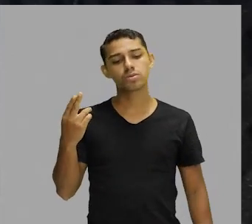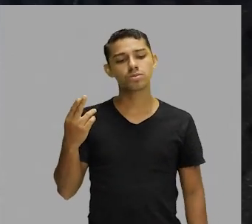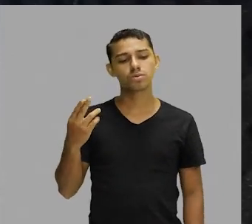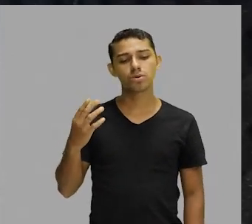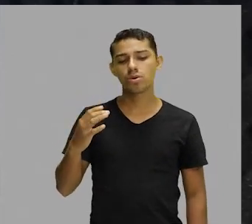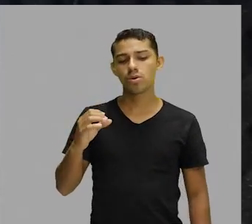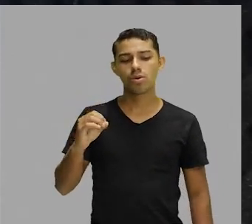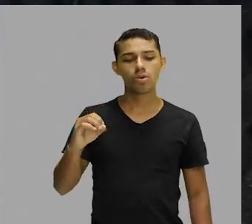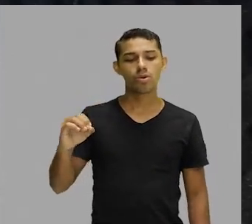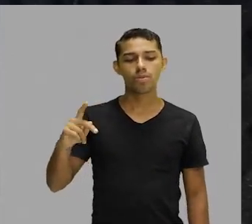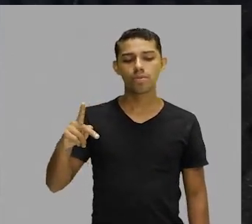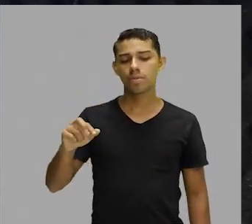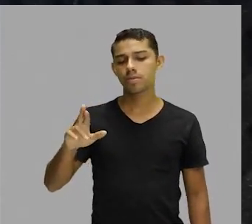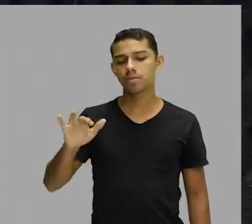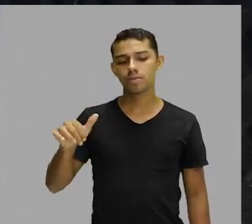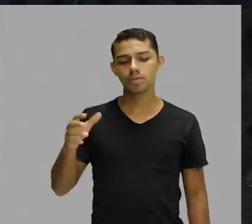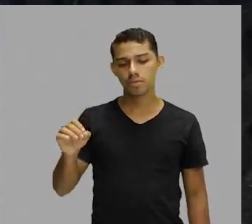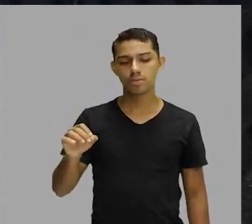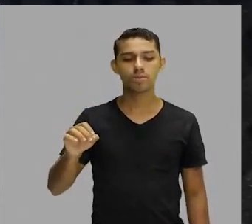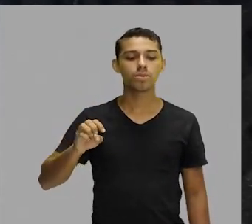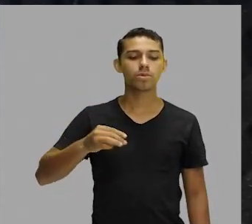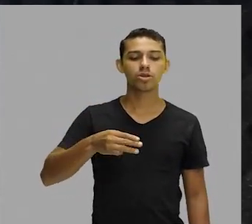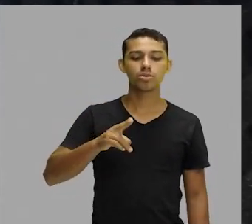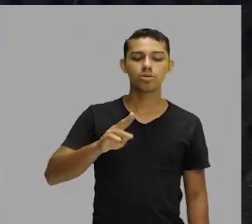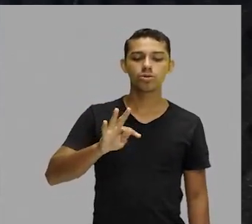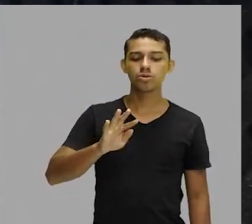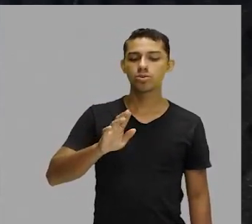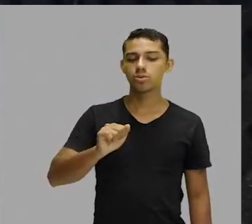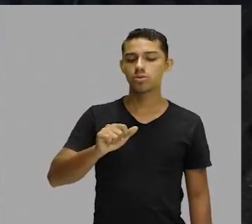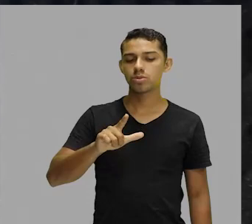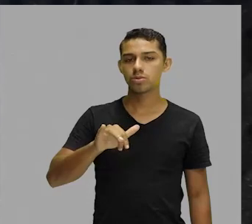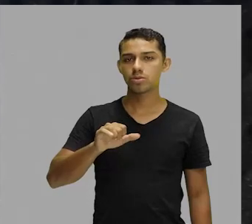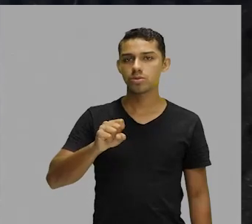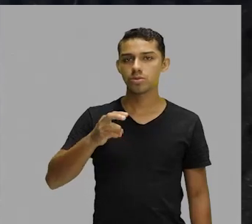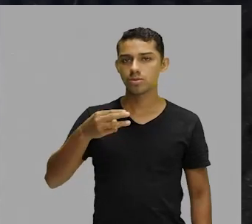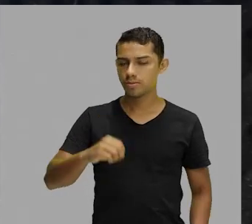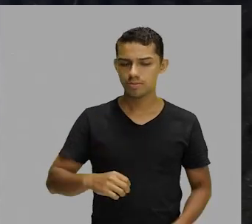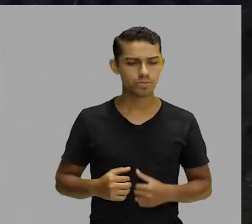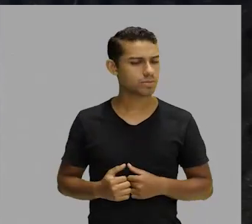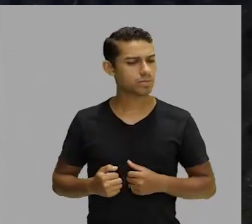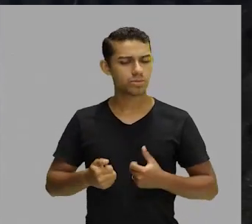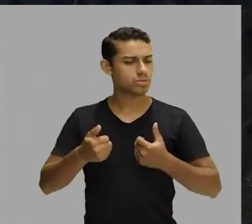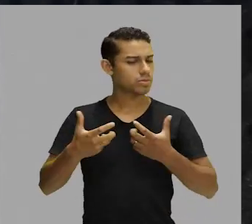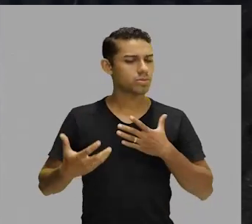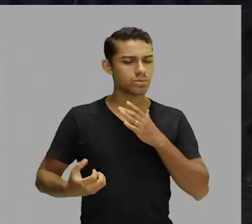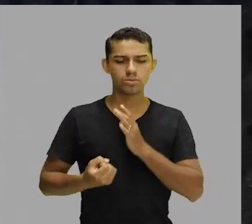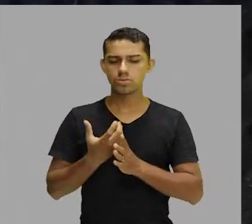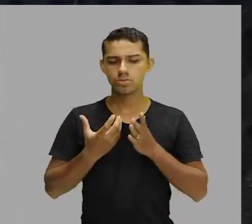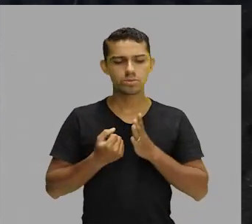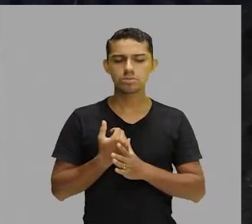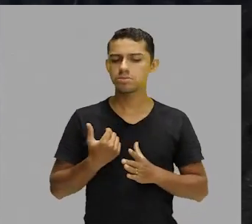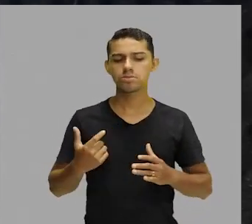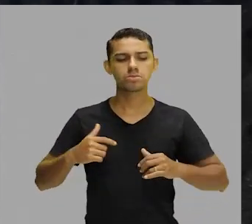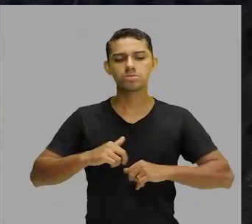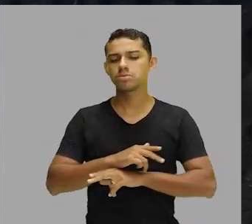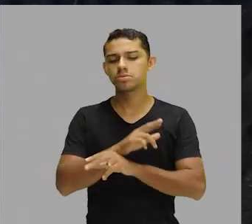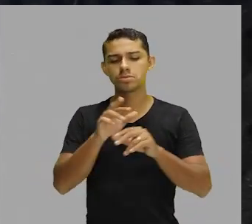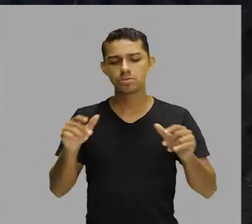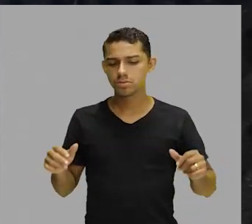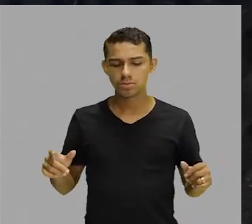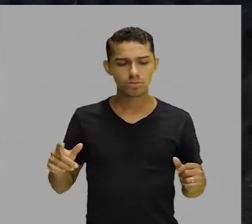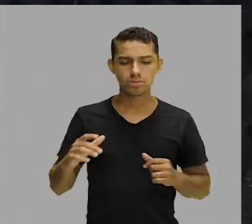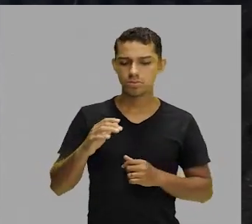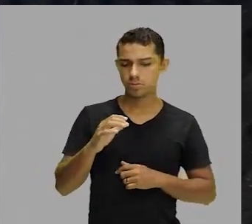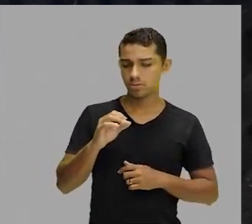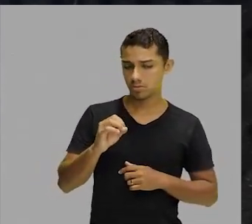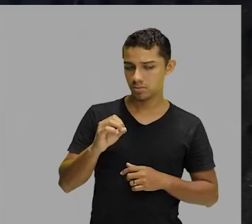que pirâmides ecológicas, elas não expressam esses tipos de relações, né? De mutualismo,